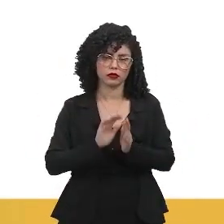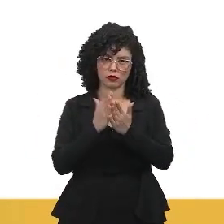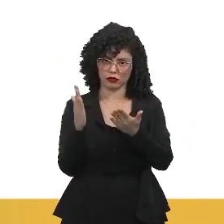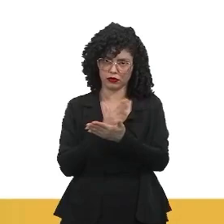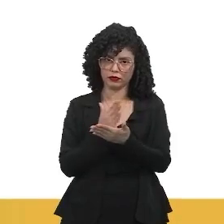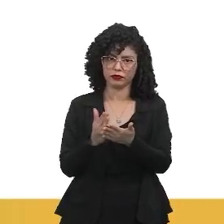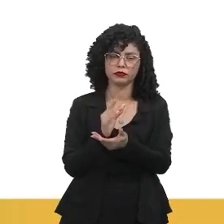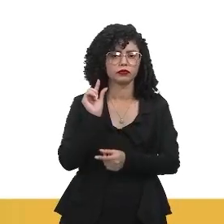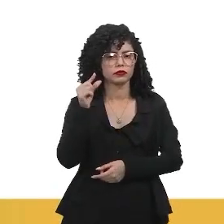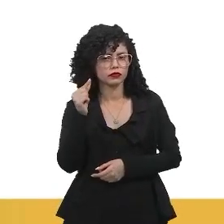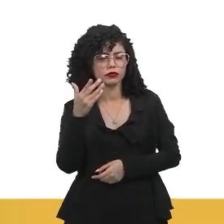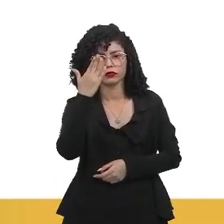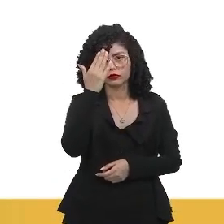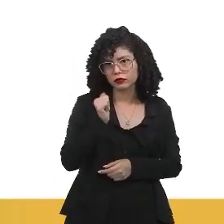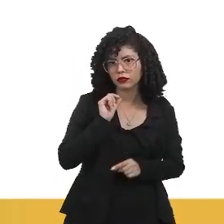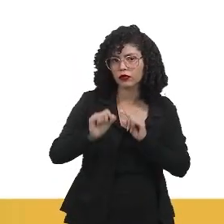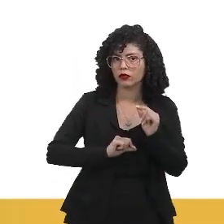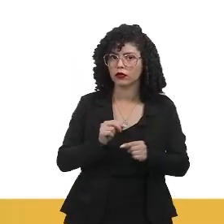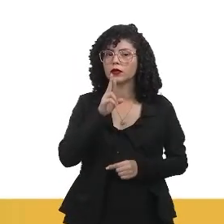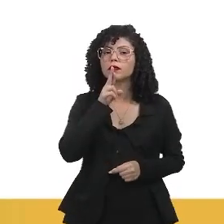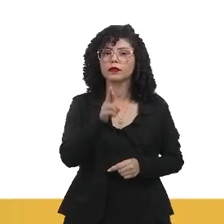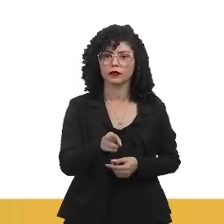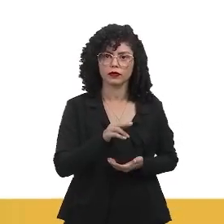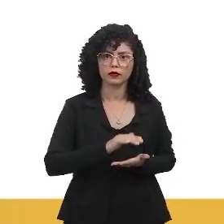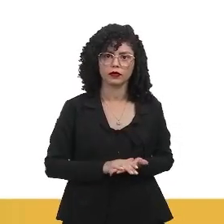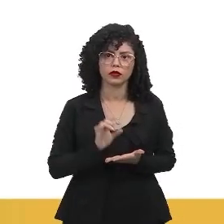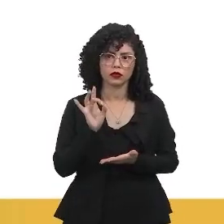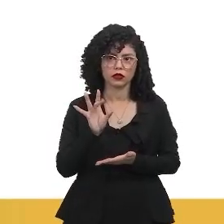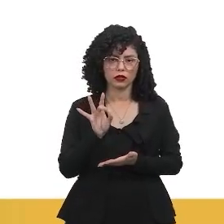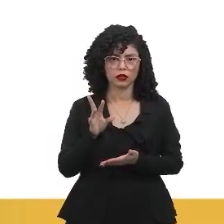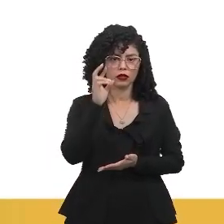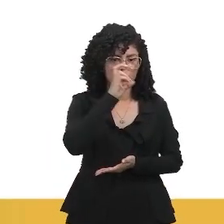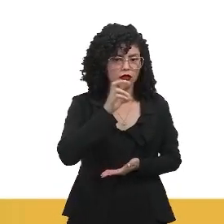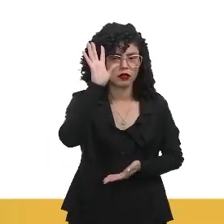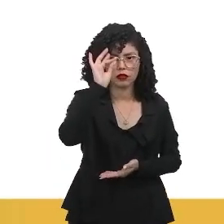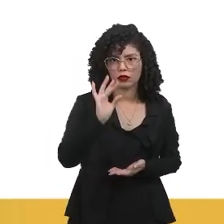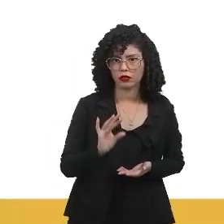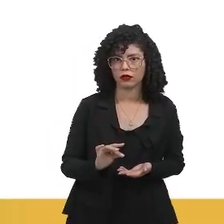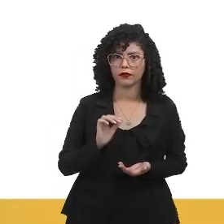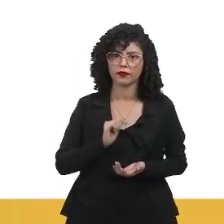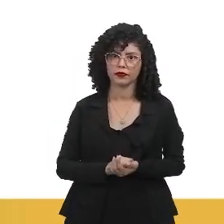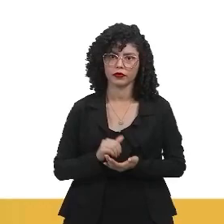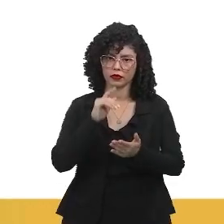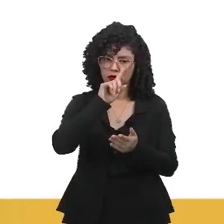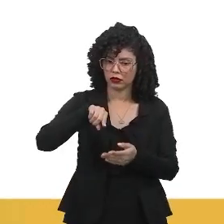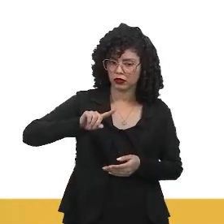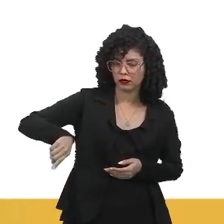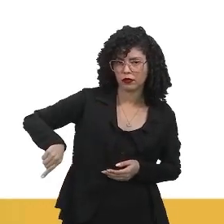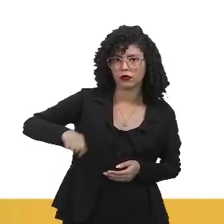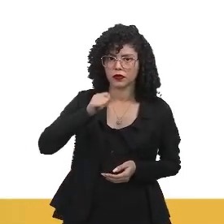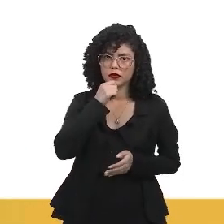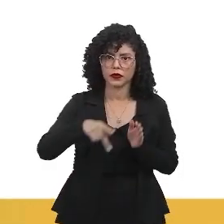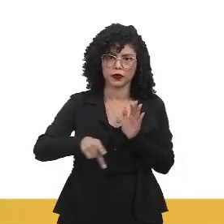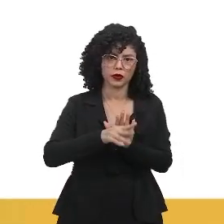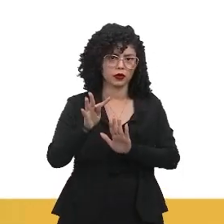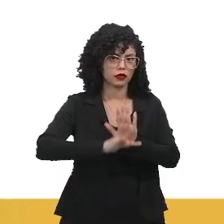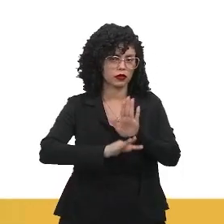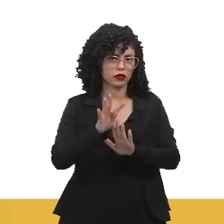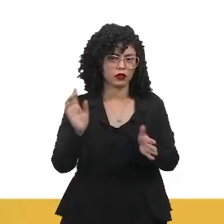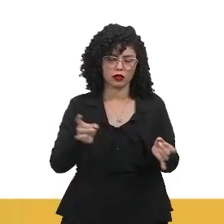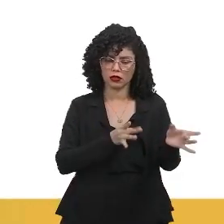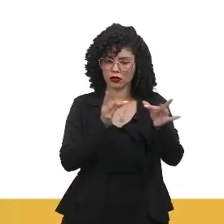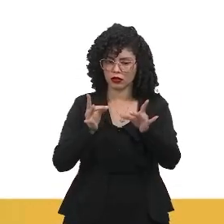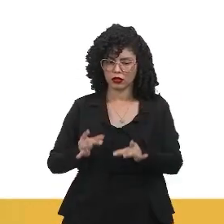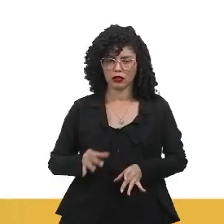ter um pouco de noção para responder essa questão, basta você analisar as alternativas e ir eliminando. O próprio texto dá algumas